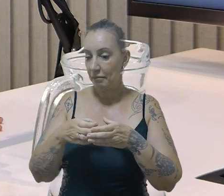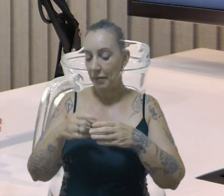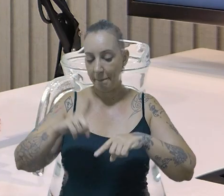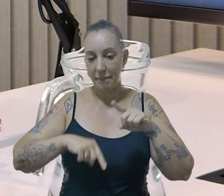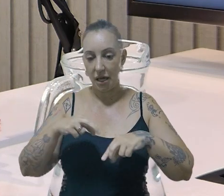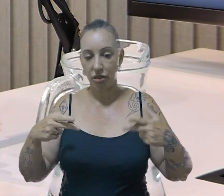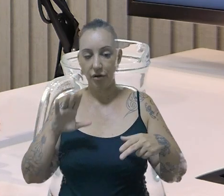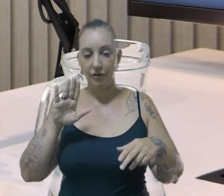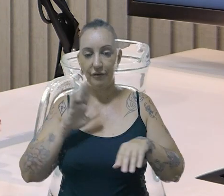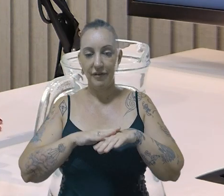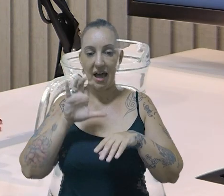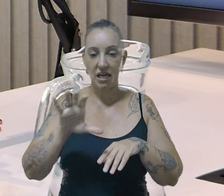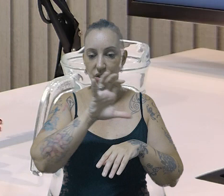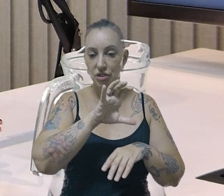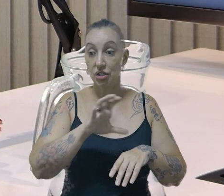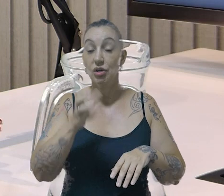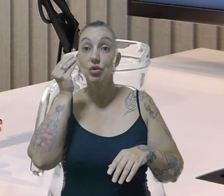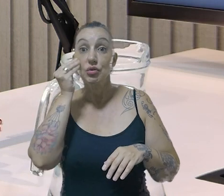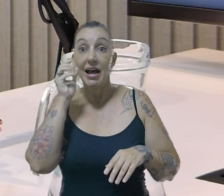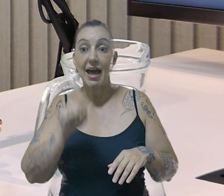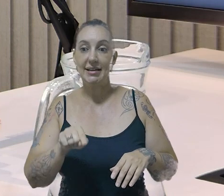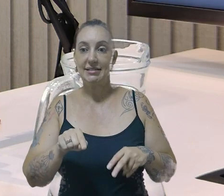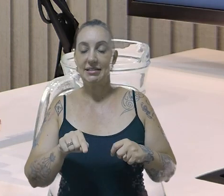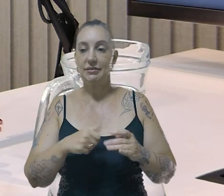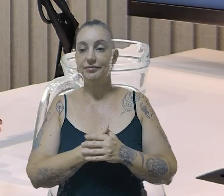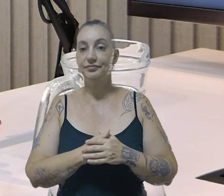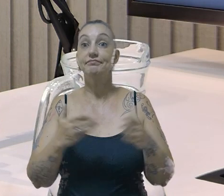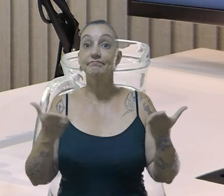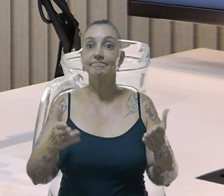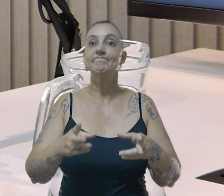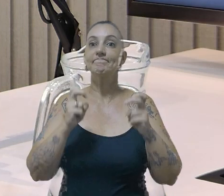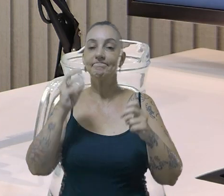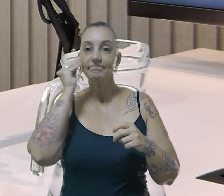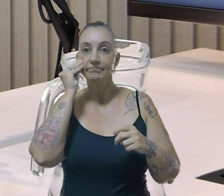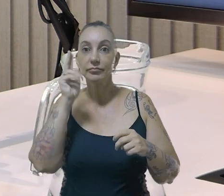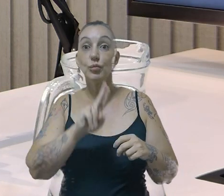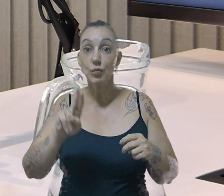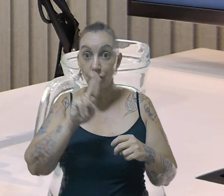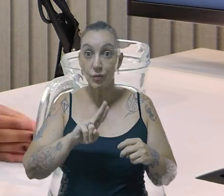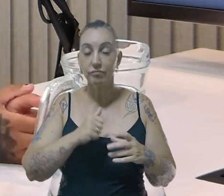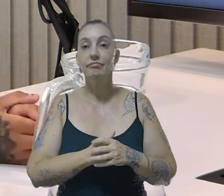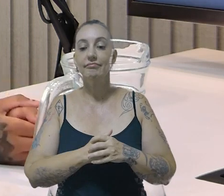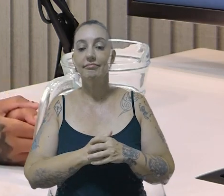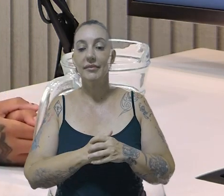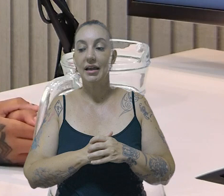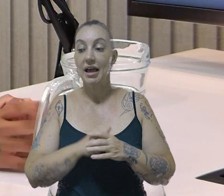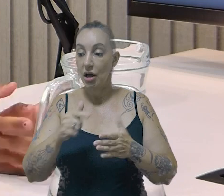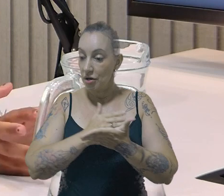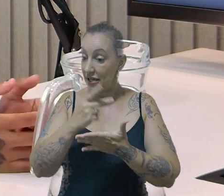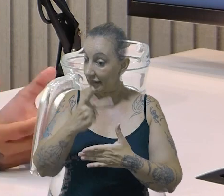faz isso isso e isso eu queria muito experimentar esse equipamento e aí agora eu vejo a oportunidade de usar esse equipamento e aí eu parto dele